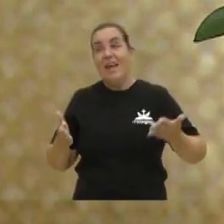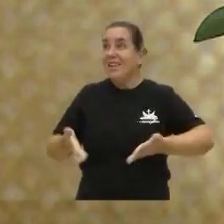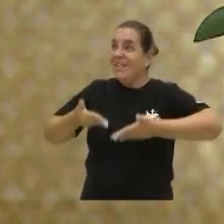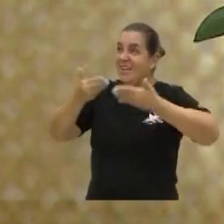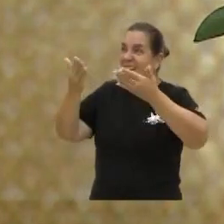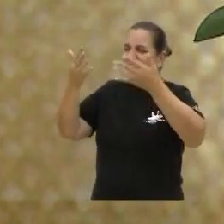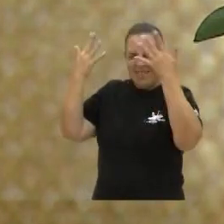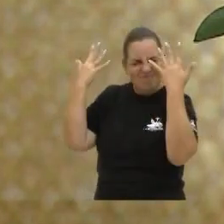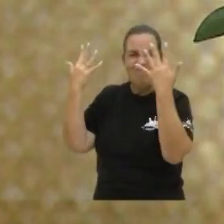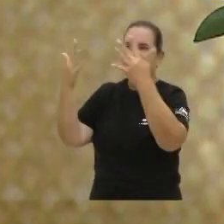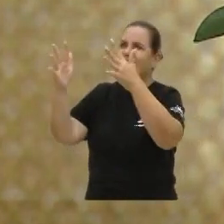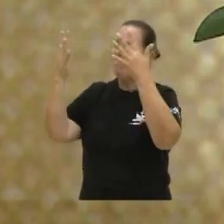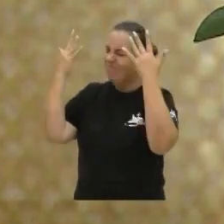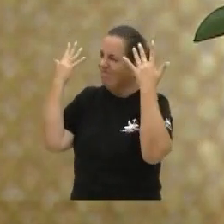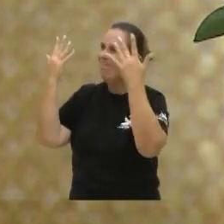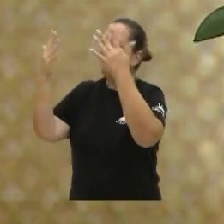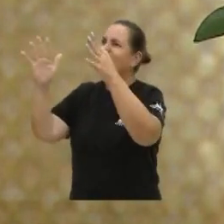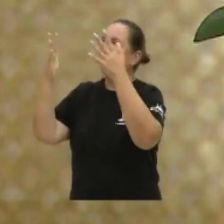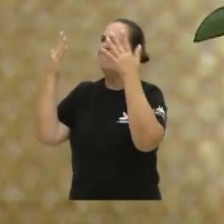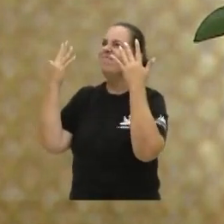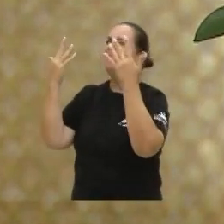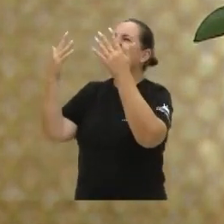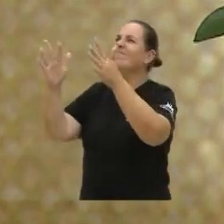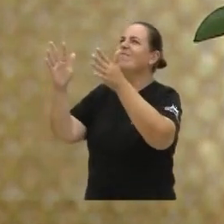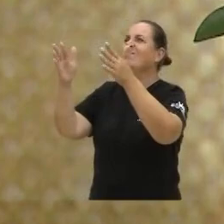Alegremo-nos e nele